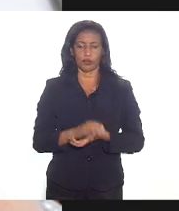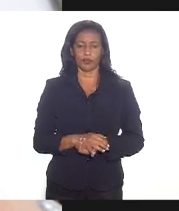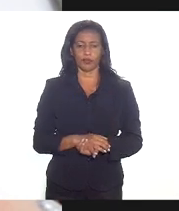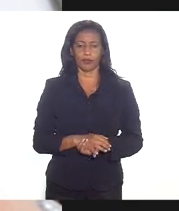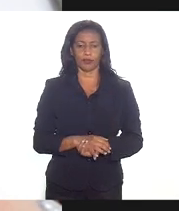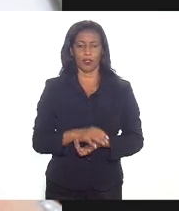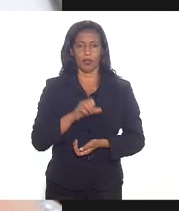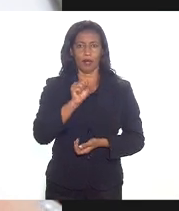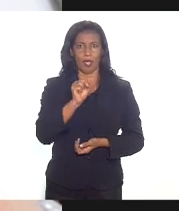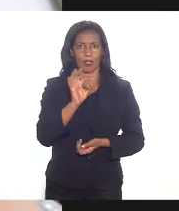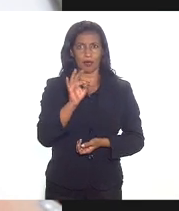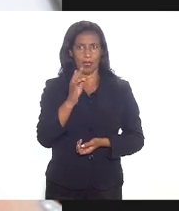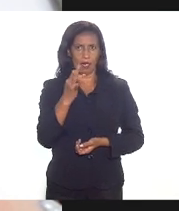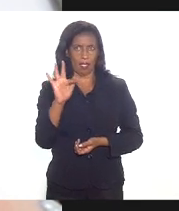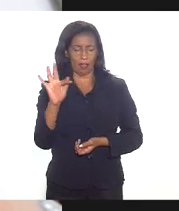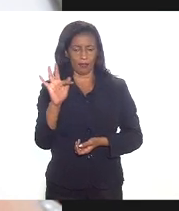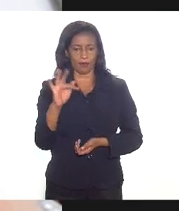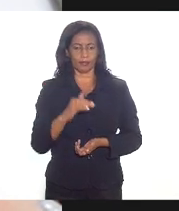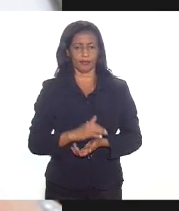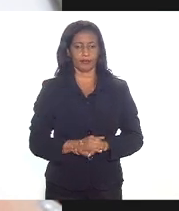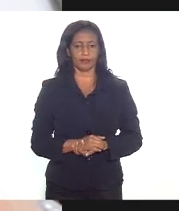pelo STF,